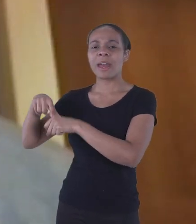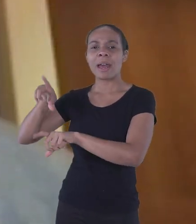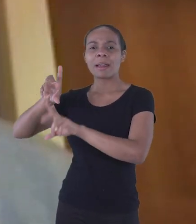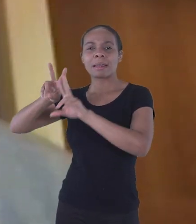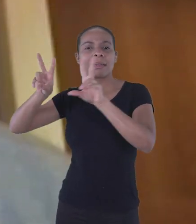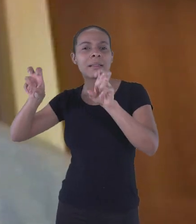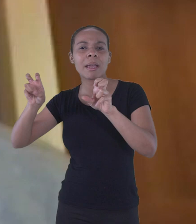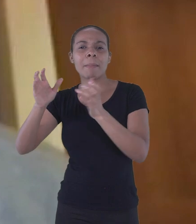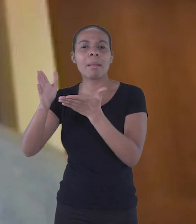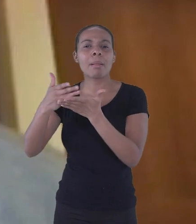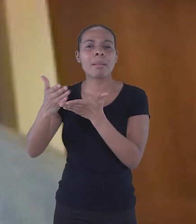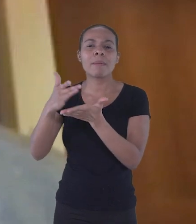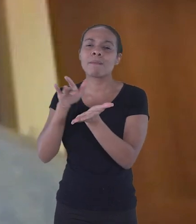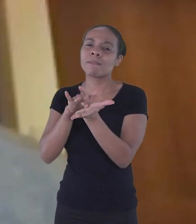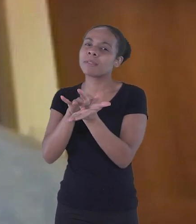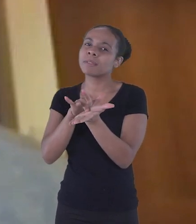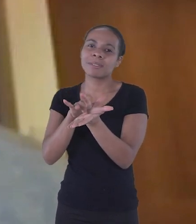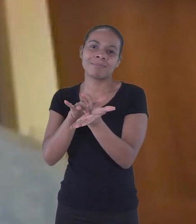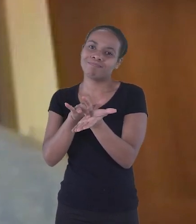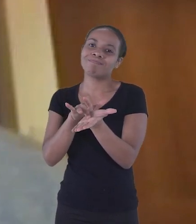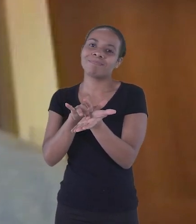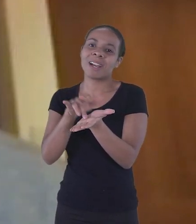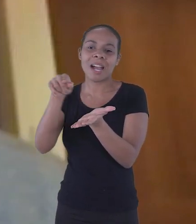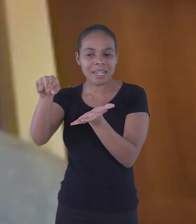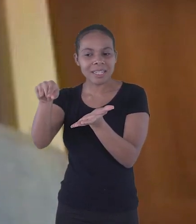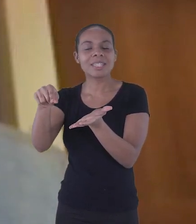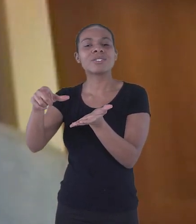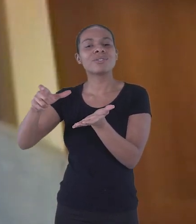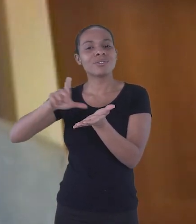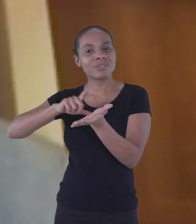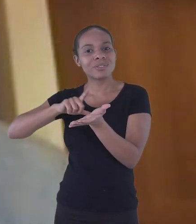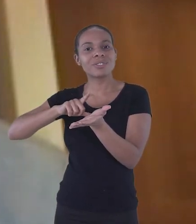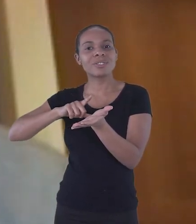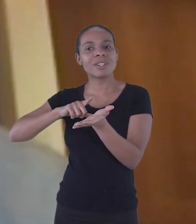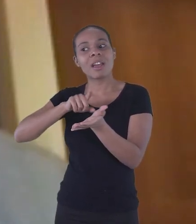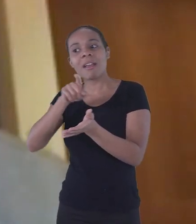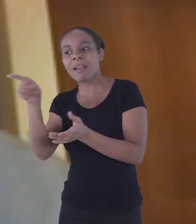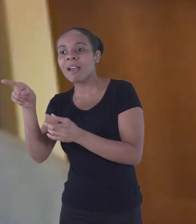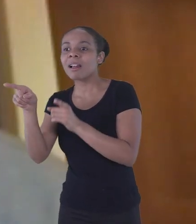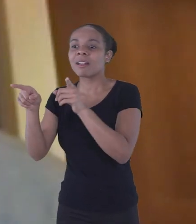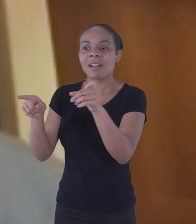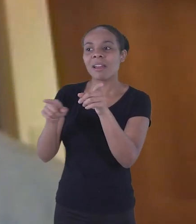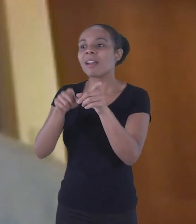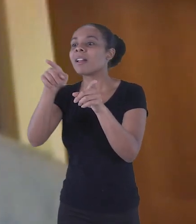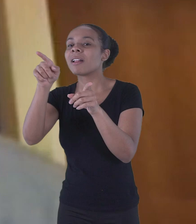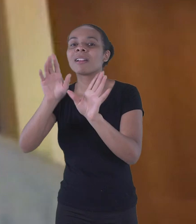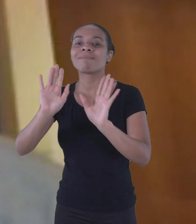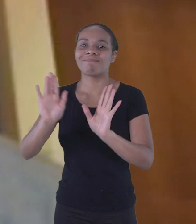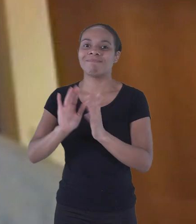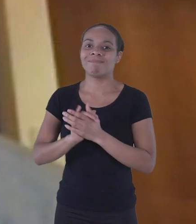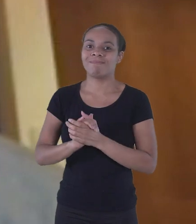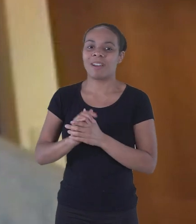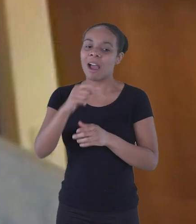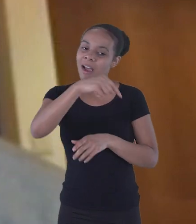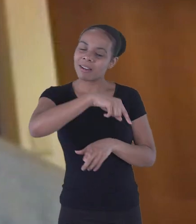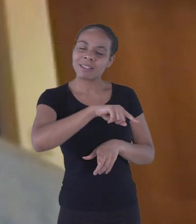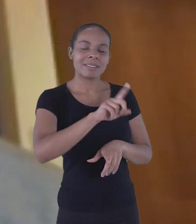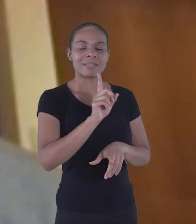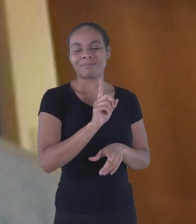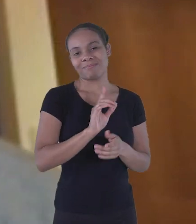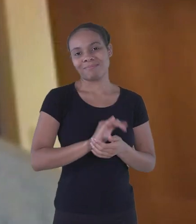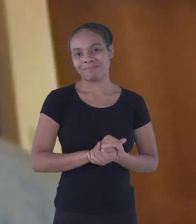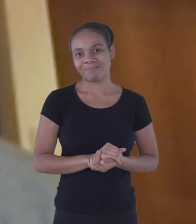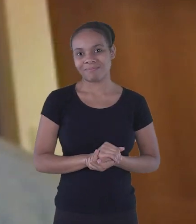ficção. Tudo que eu poderei escrever, que eu quis escrever, é em primeira pessoa. Ô